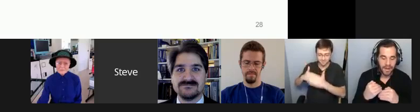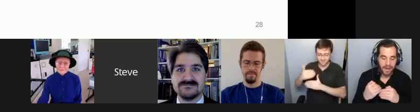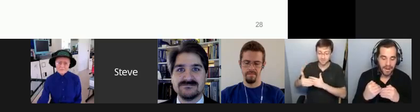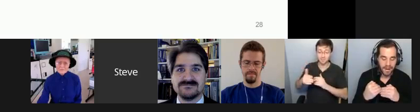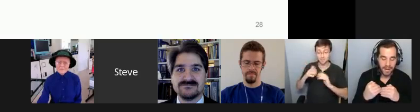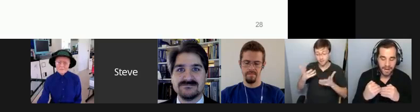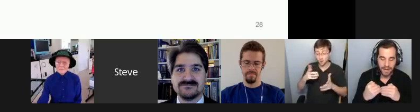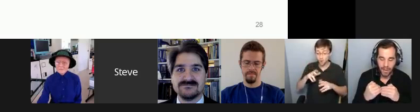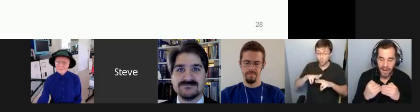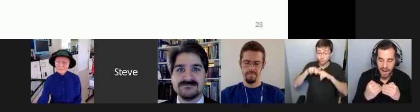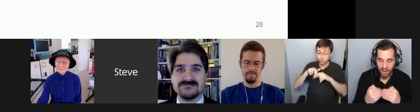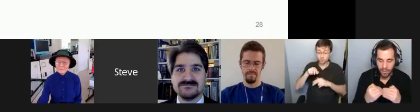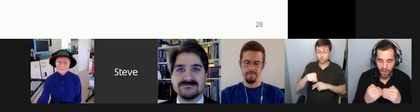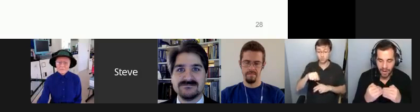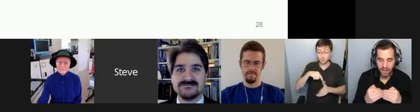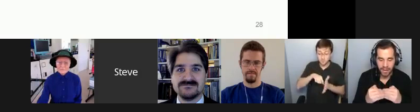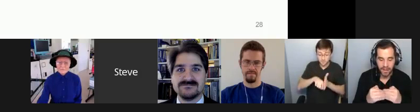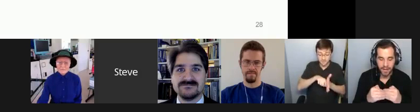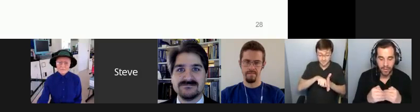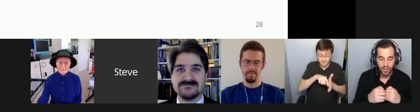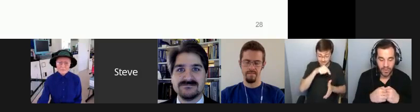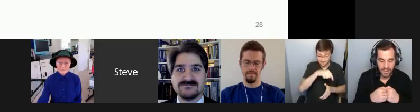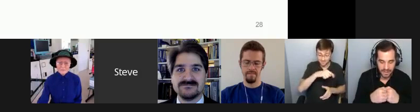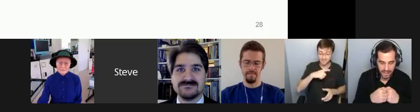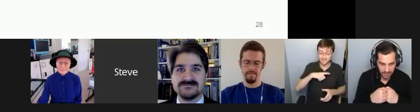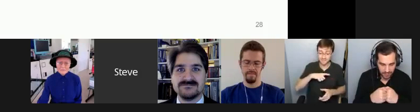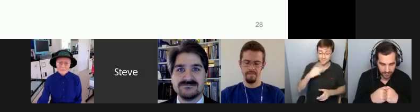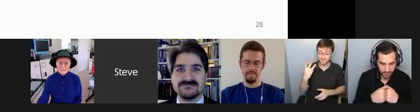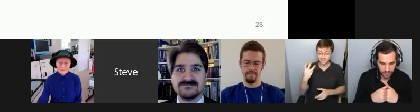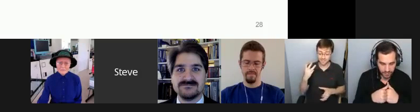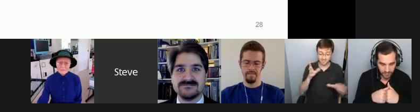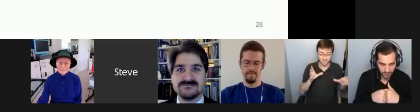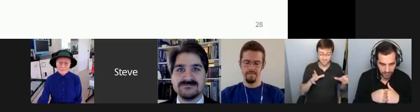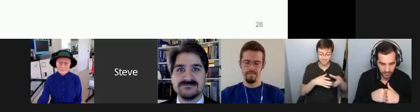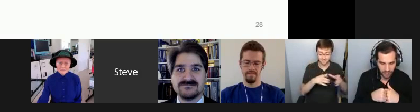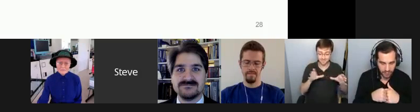padrões e não é algo ainda utilizado.